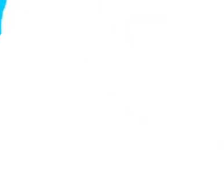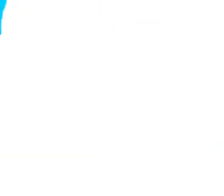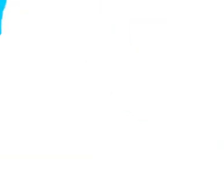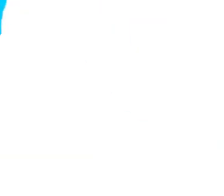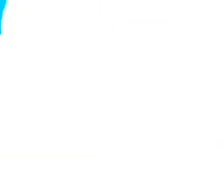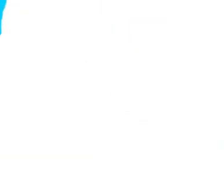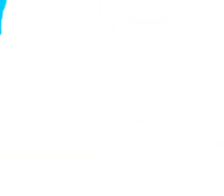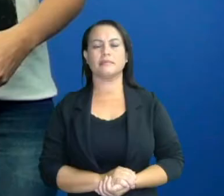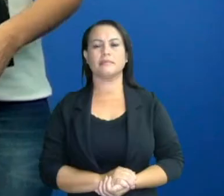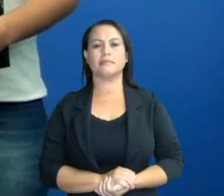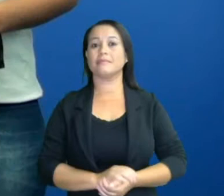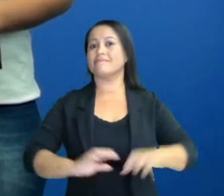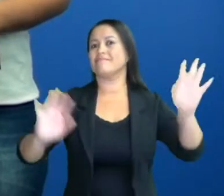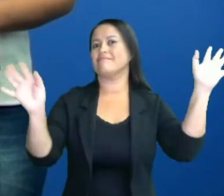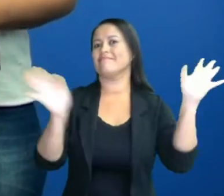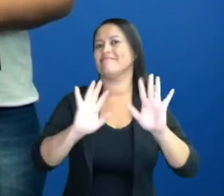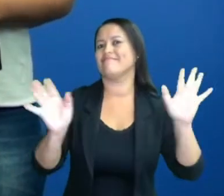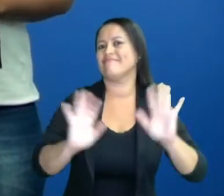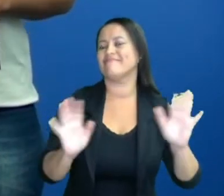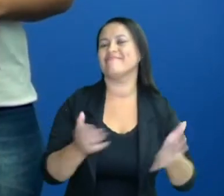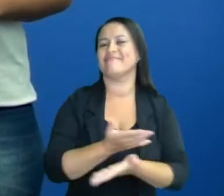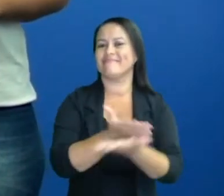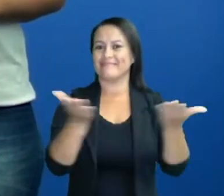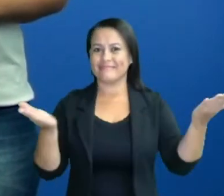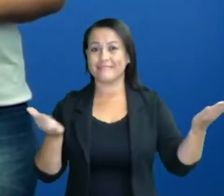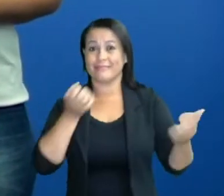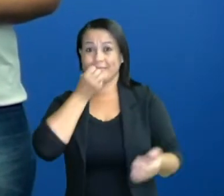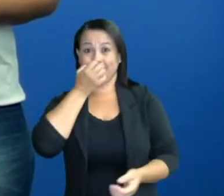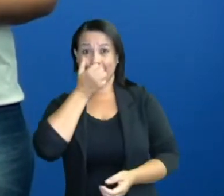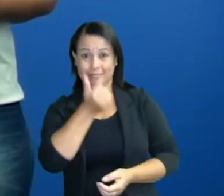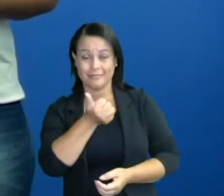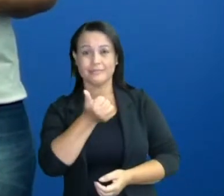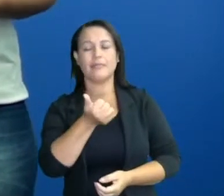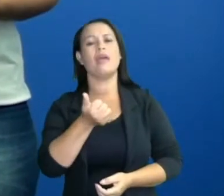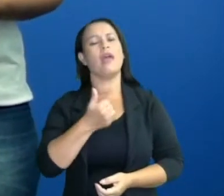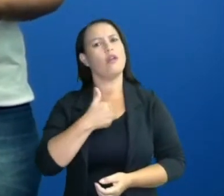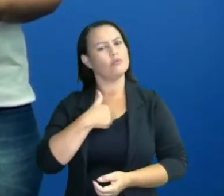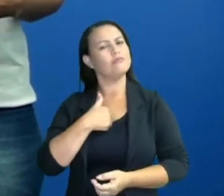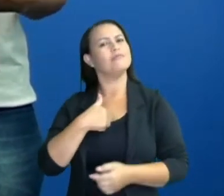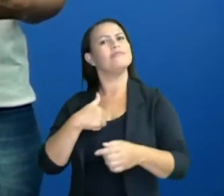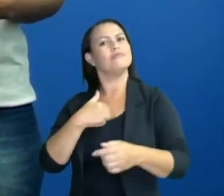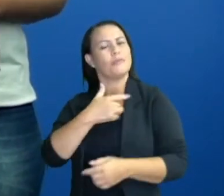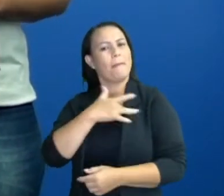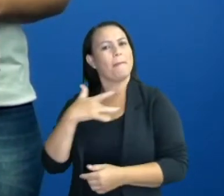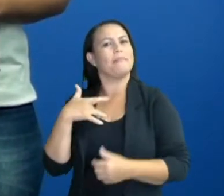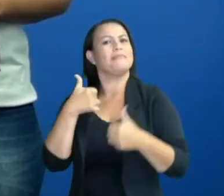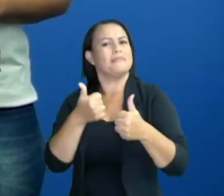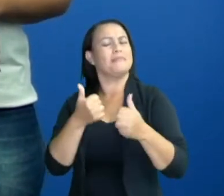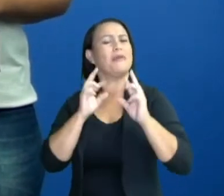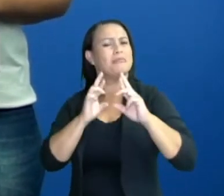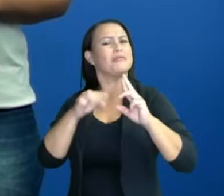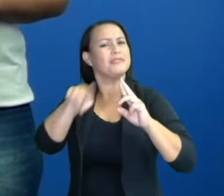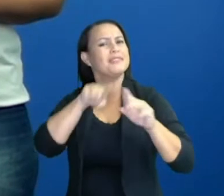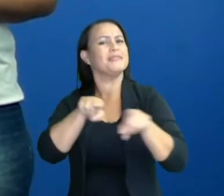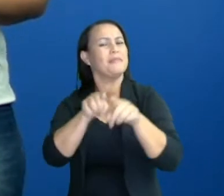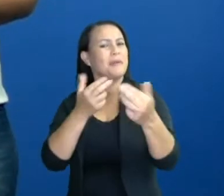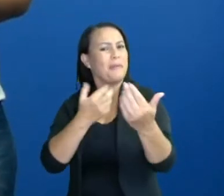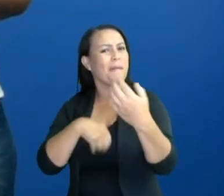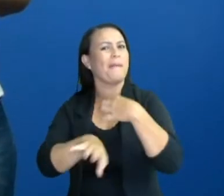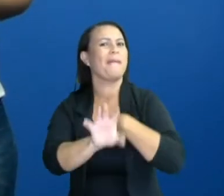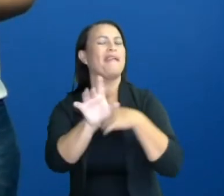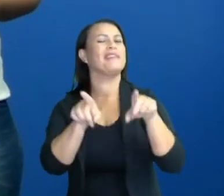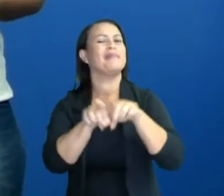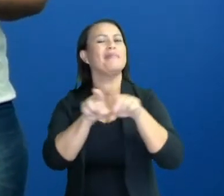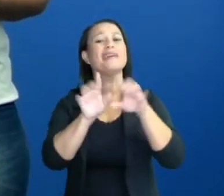o Olá pessoal tudo bom com vocês eu estou bem eu espero que vocês também estejam